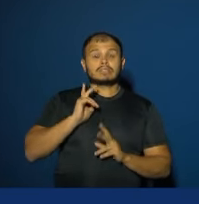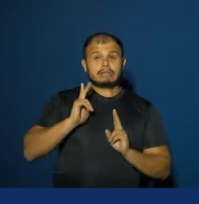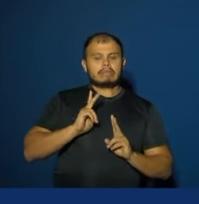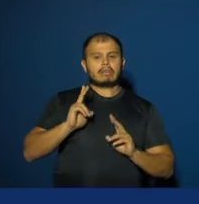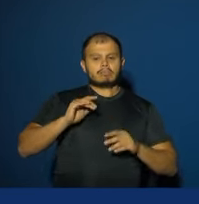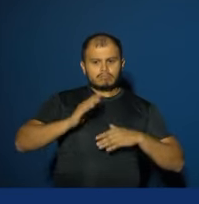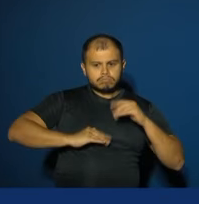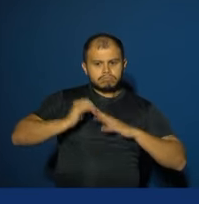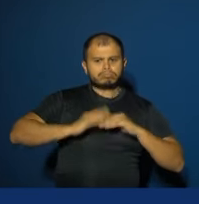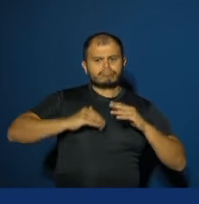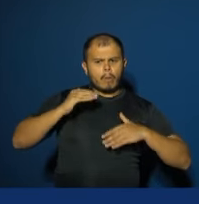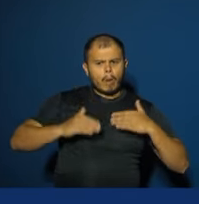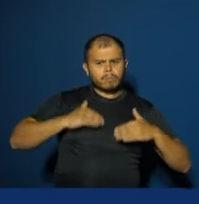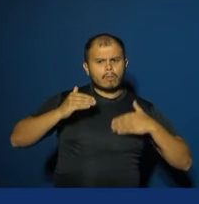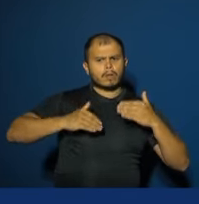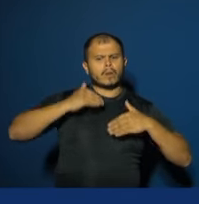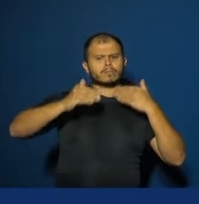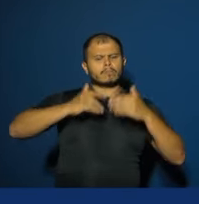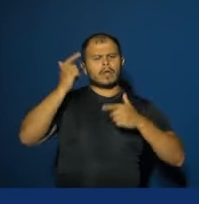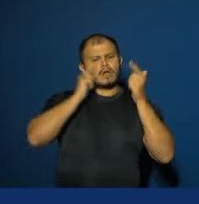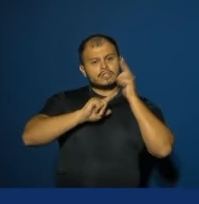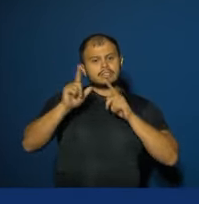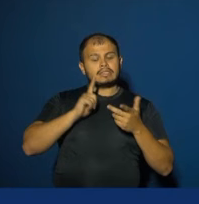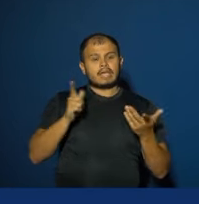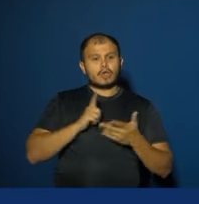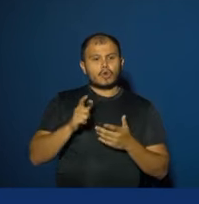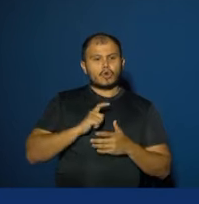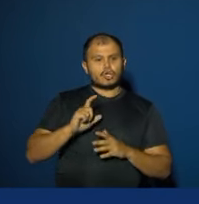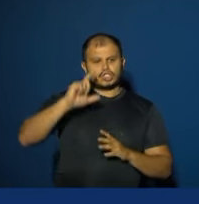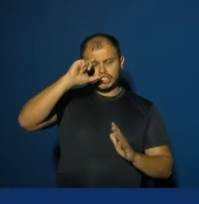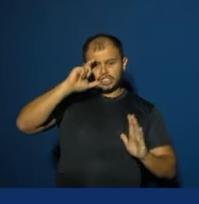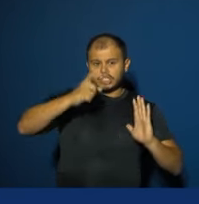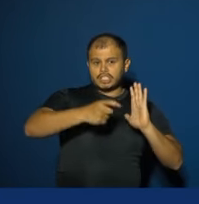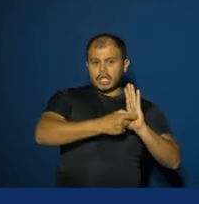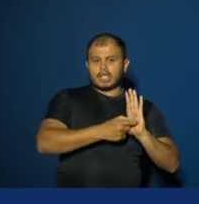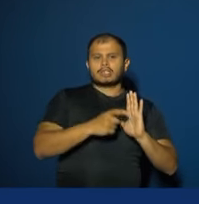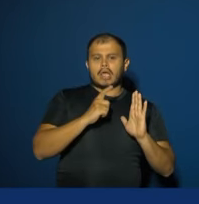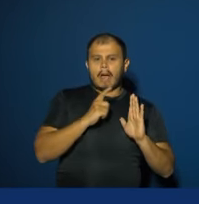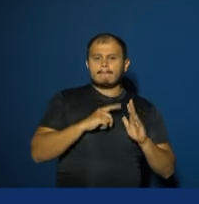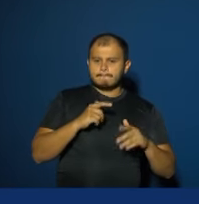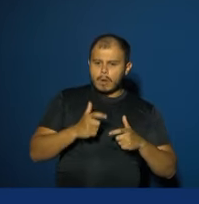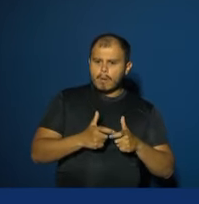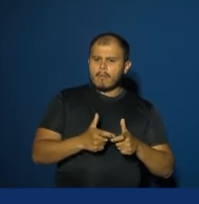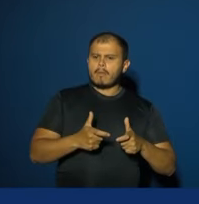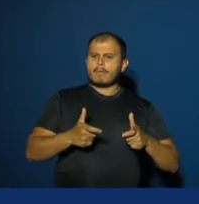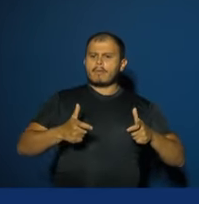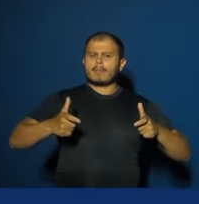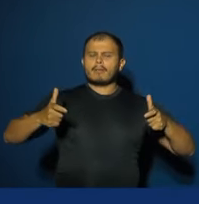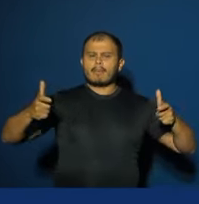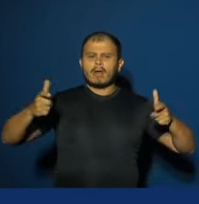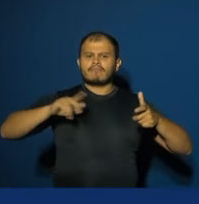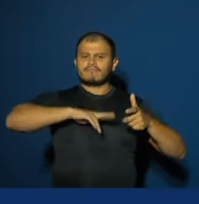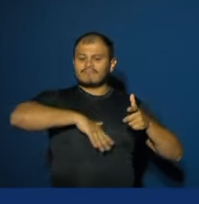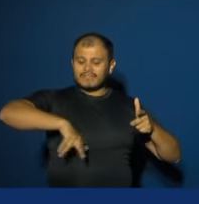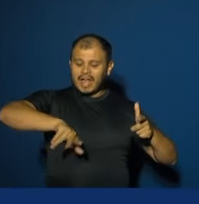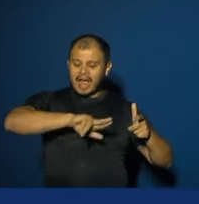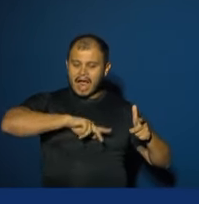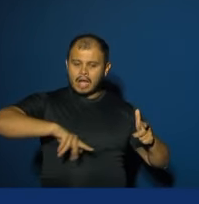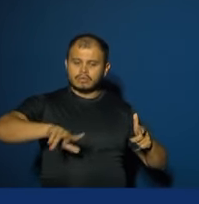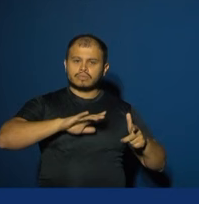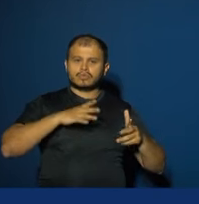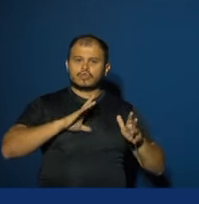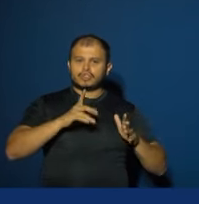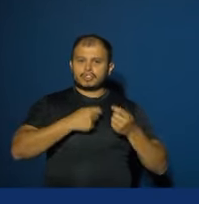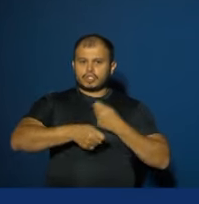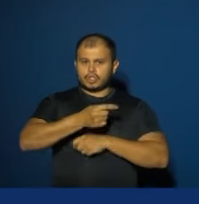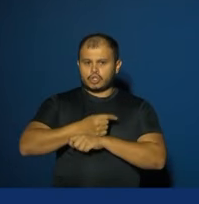ele continua evoluindo né a gente tem Inteligência Artificial crescendo e importância em vários setores da economia acho que o varejo não tá imune